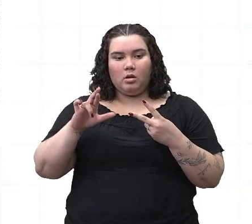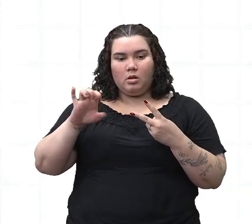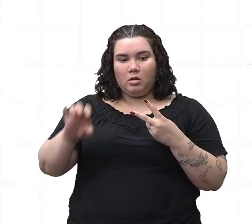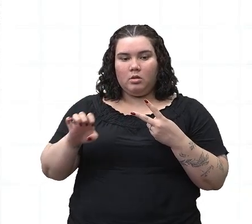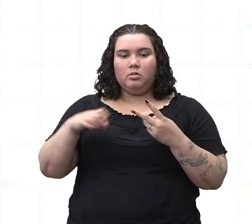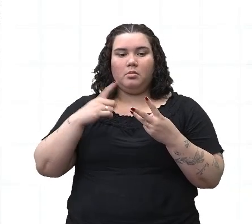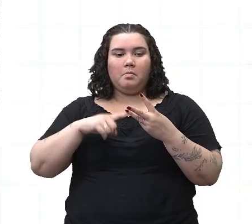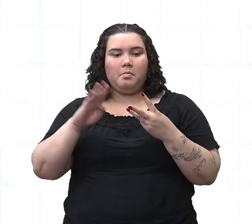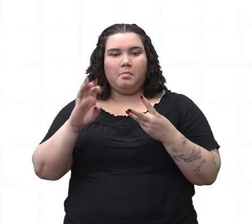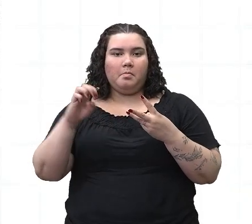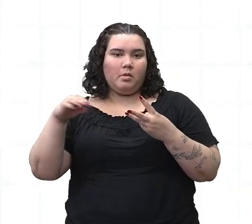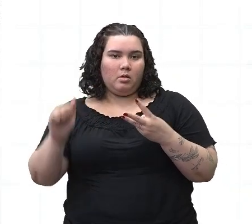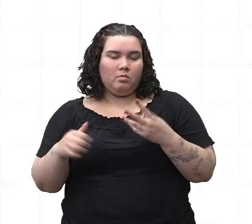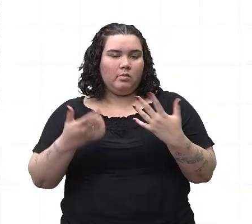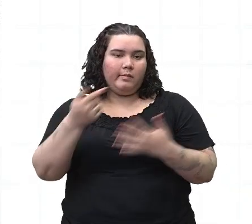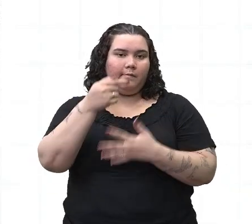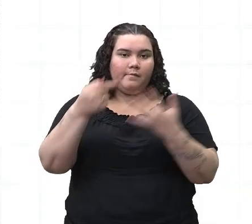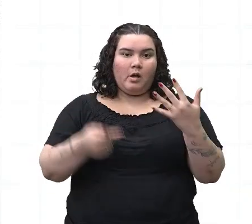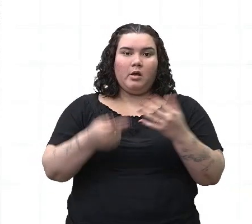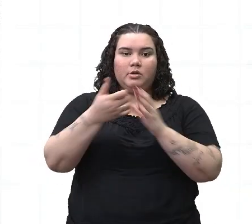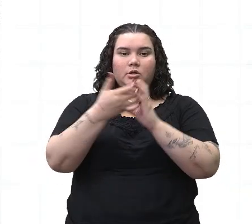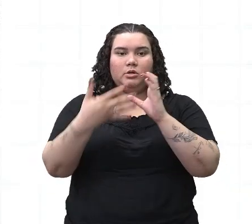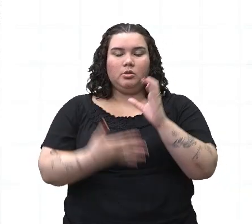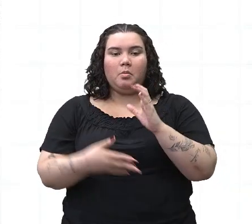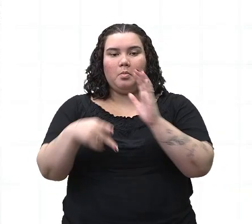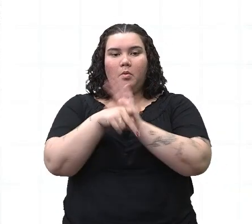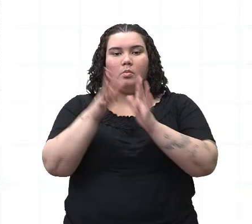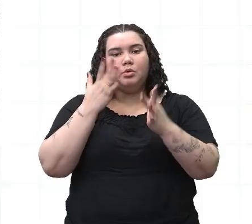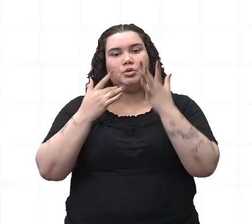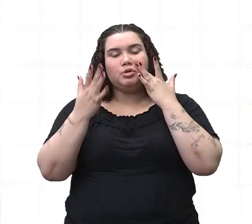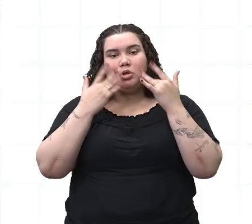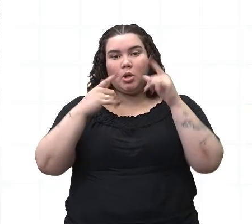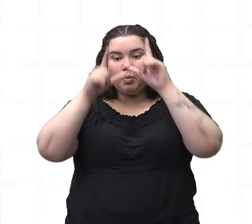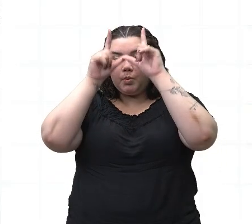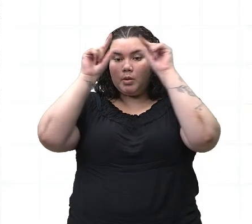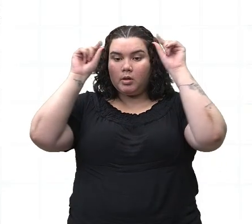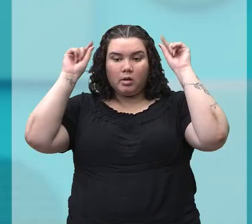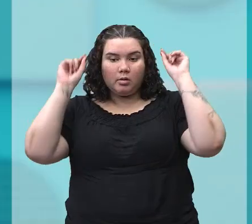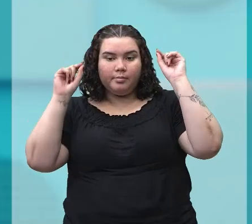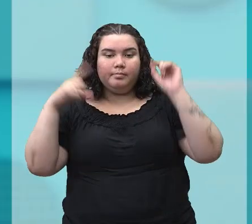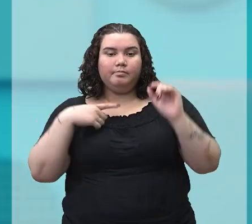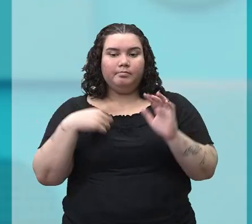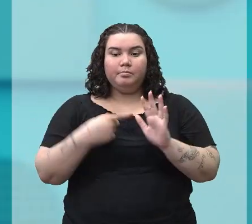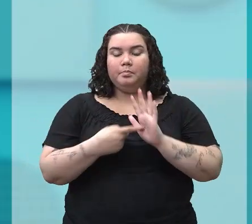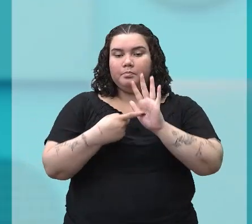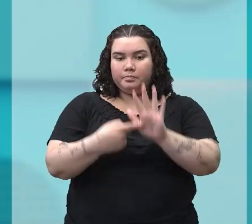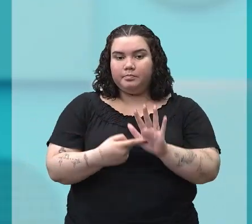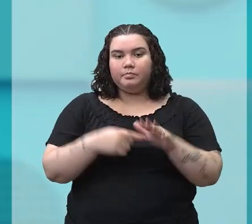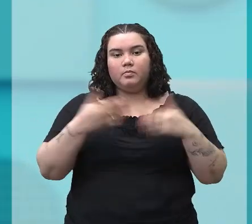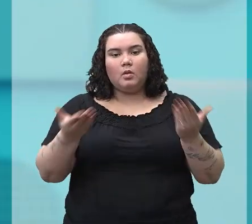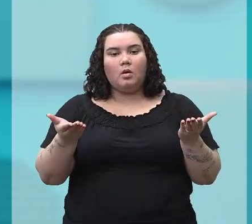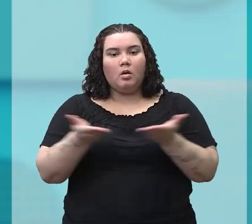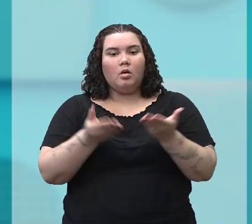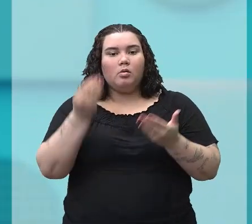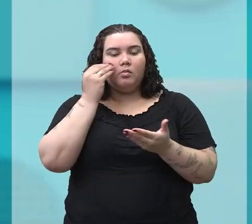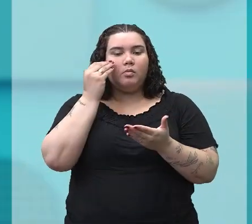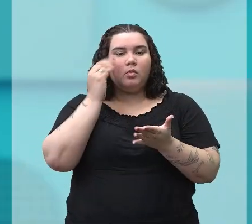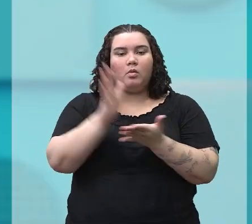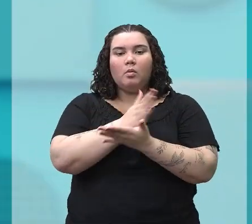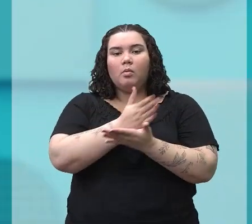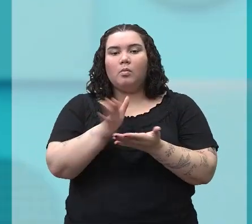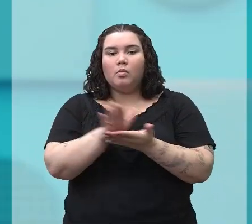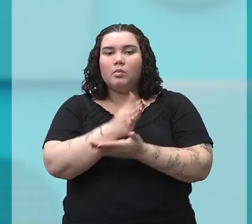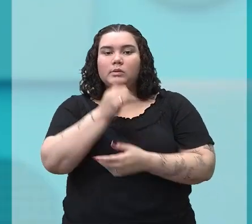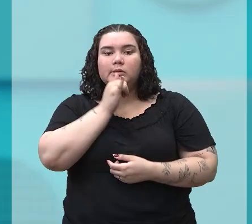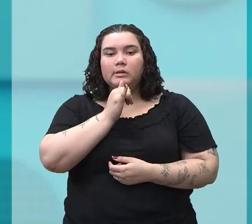grego, né? Que ela tinha essa estrutura específica, essa estrutura ideal para eles, né? E a gente vai ver agora alguns